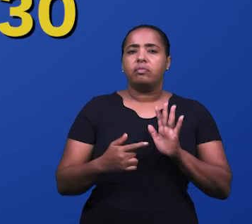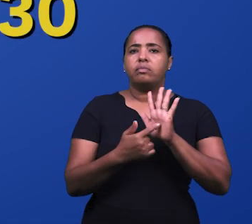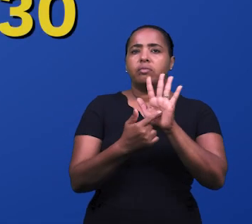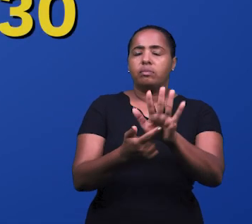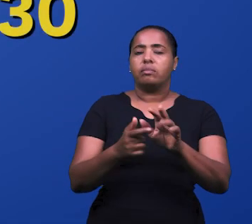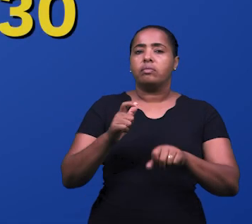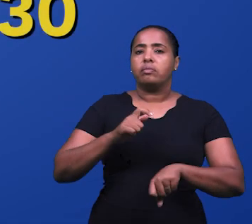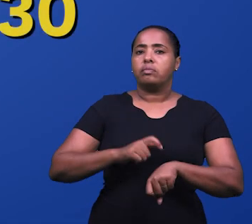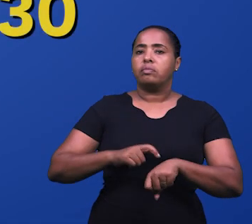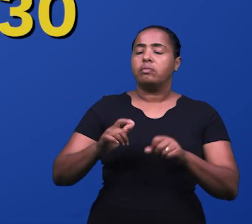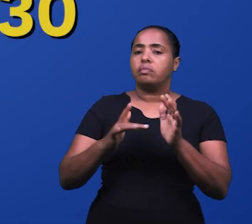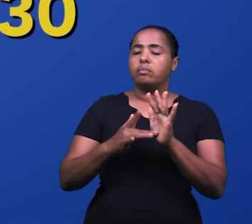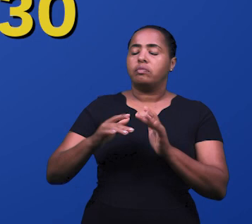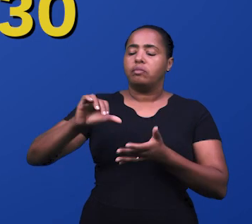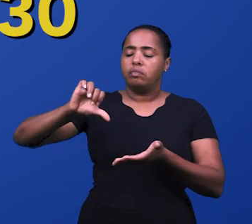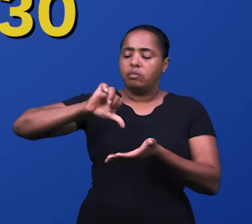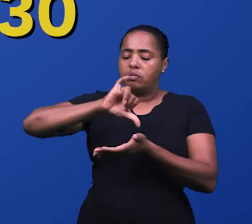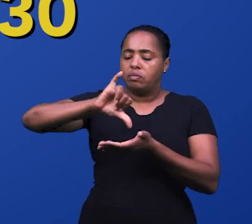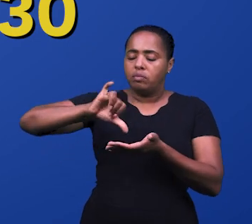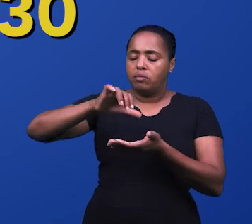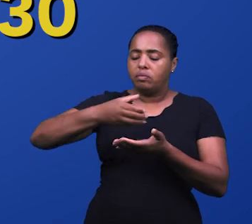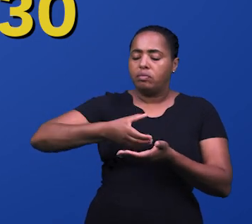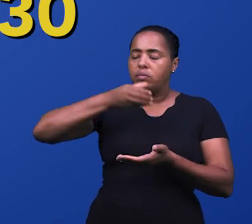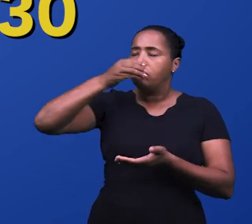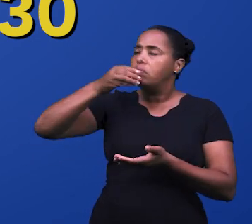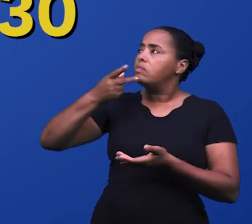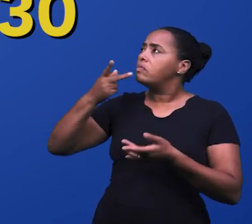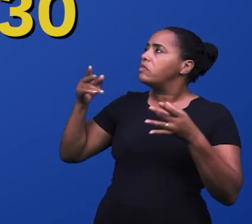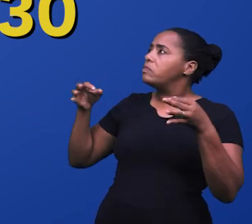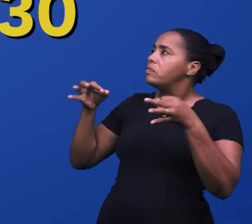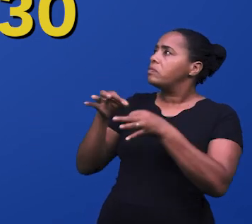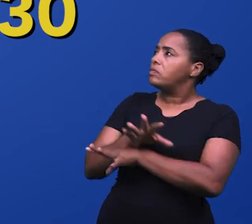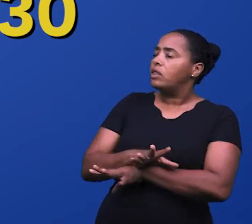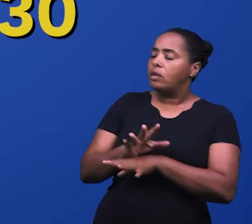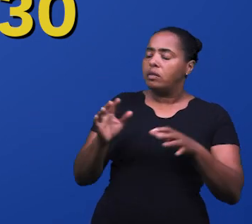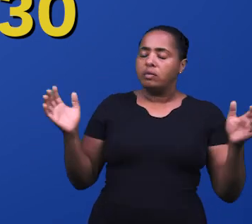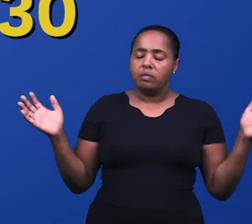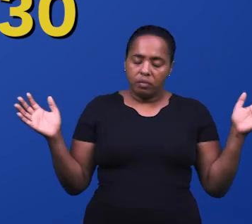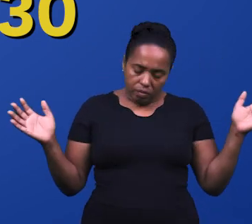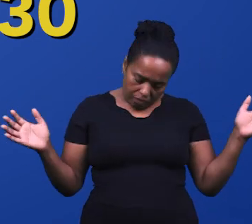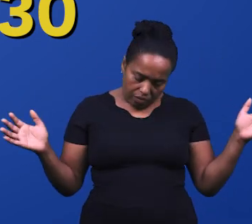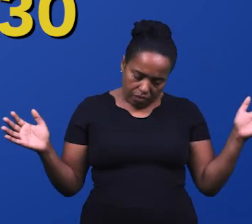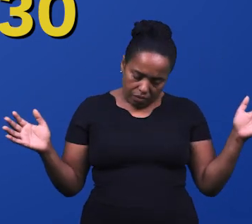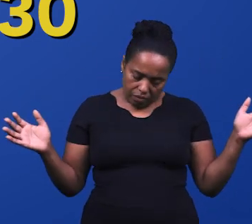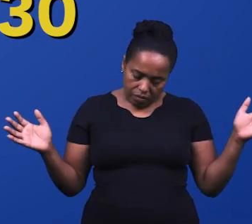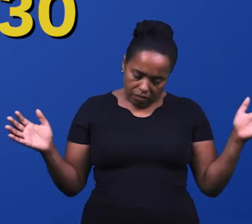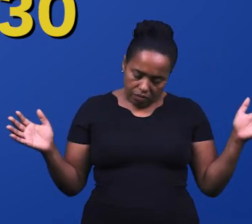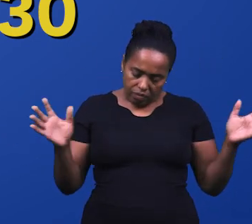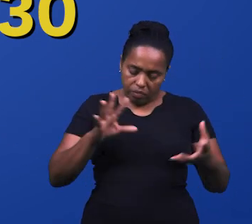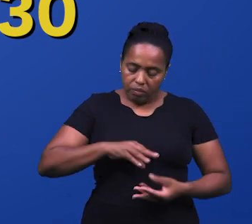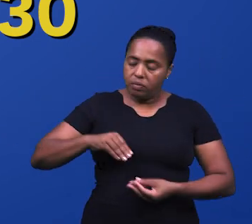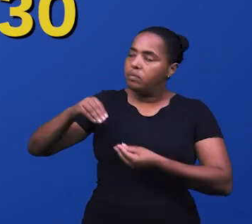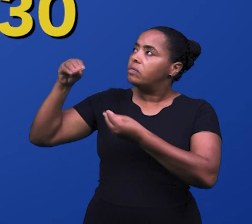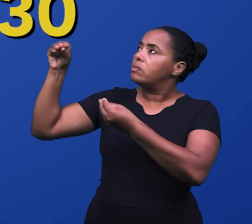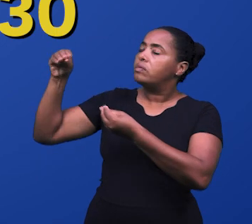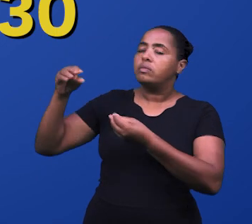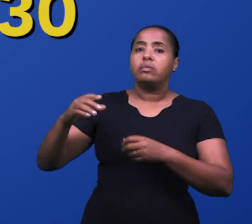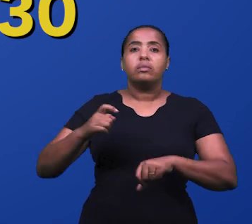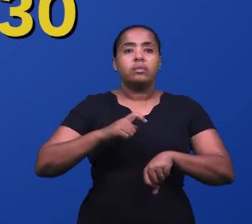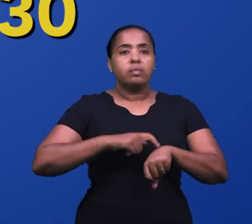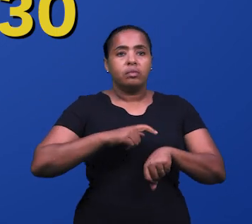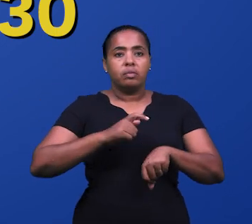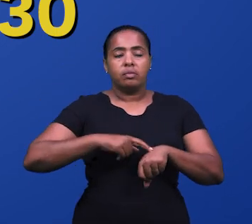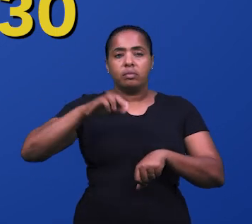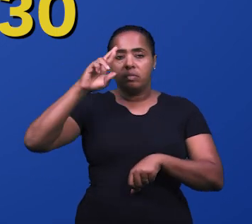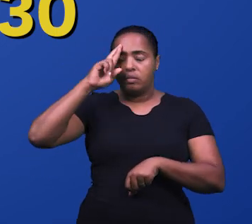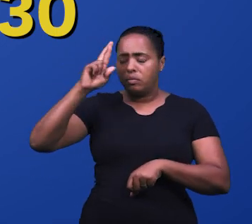quando Jesus tomou o vinagre, disse, está consumado, e inclinando a cabeça, entregou o Espírito. Quando o Senhor